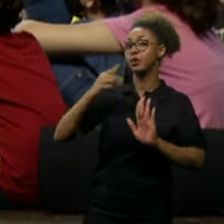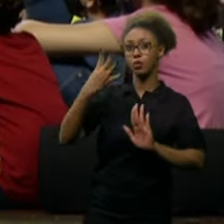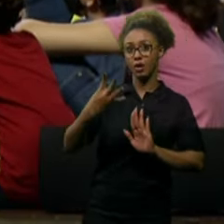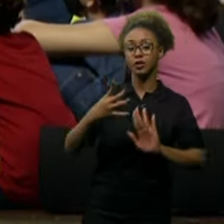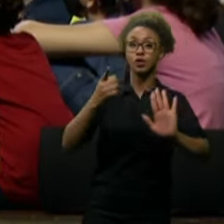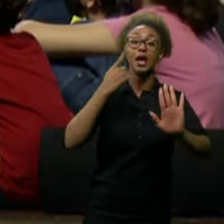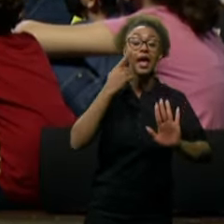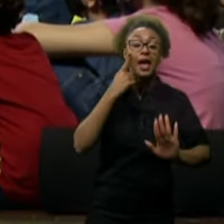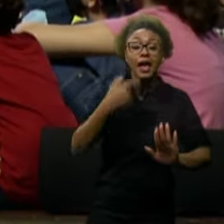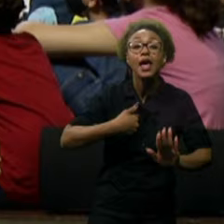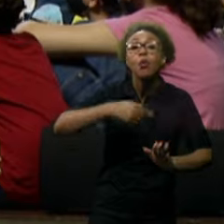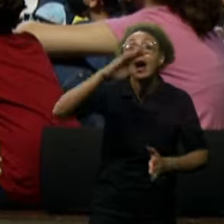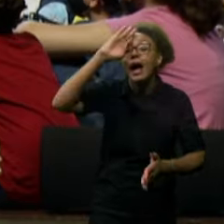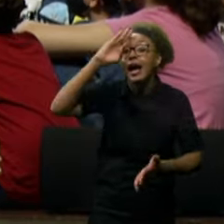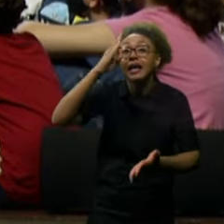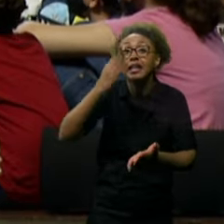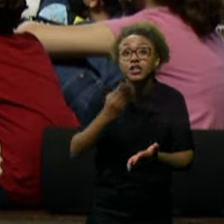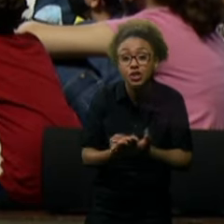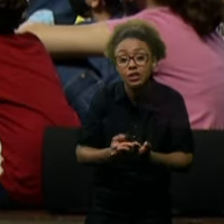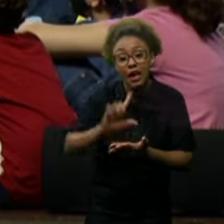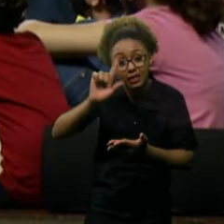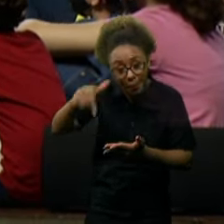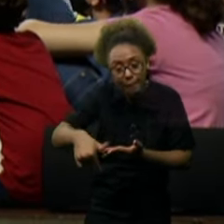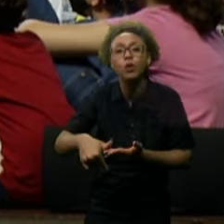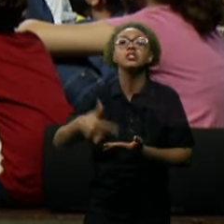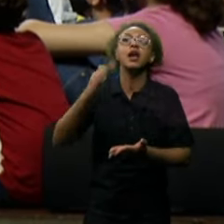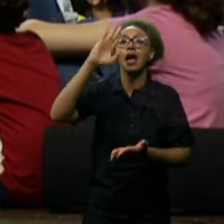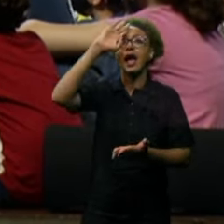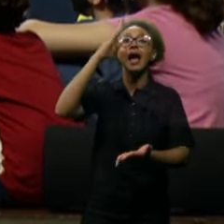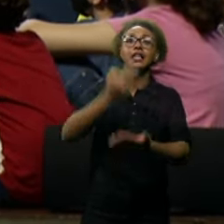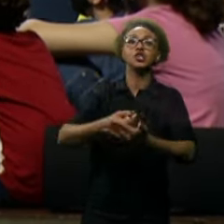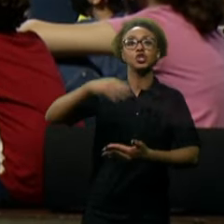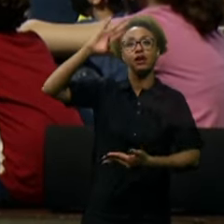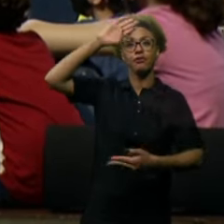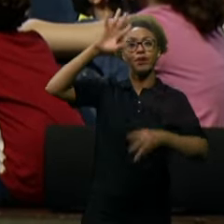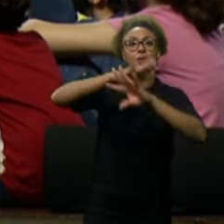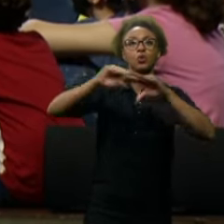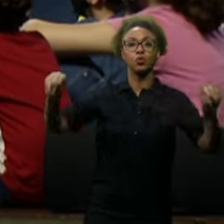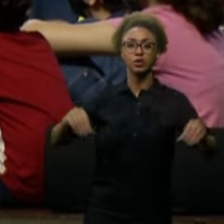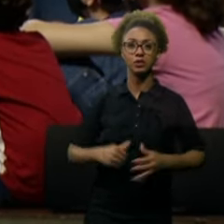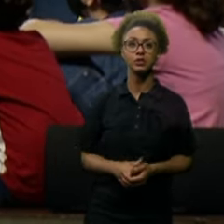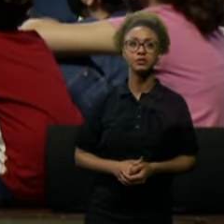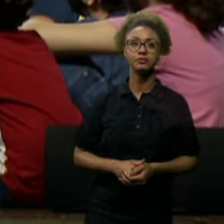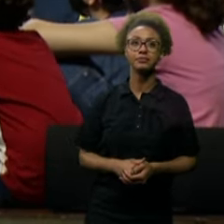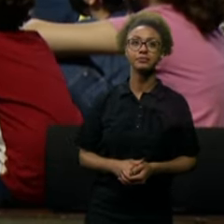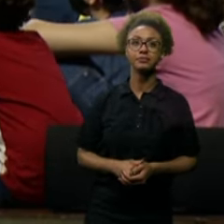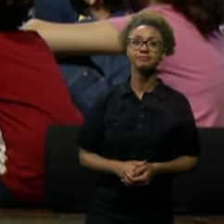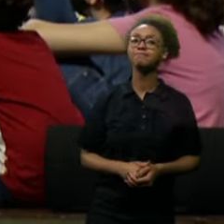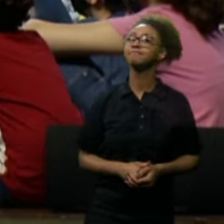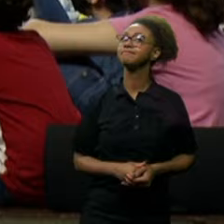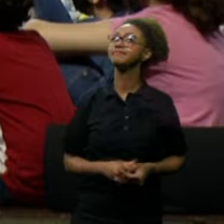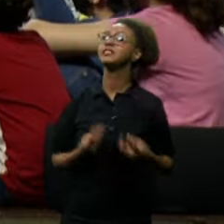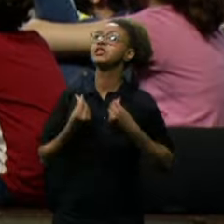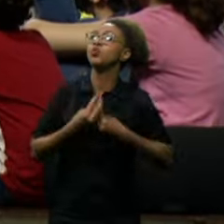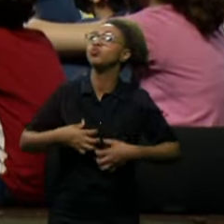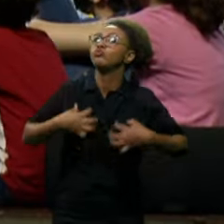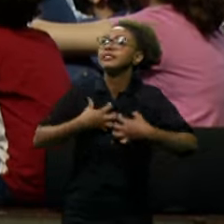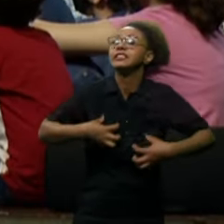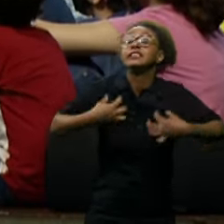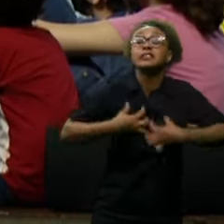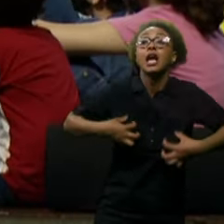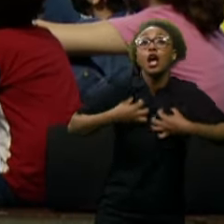porque eu não crie Deus sabe quem me deu foi um ódio na alma Denise